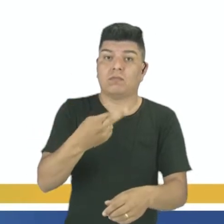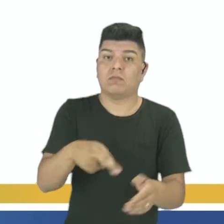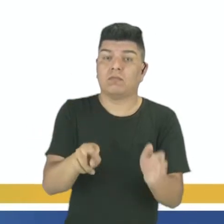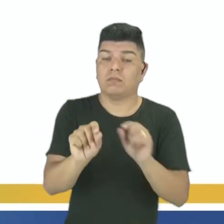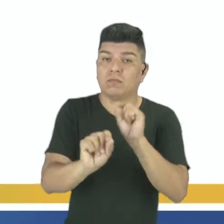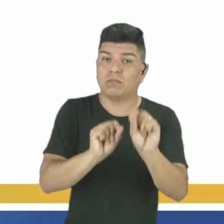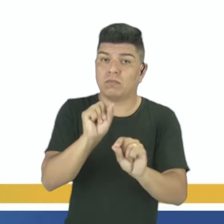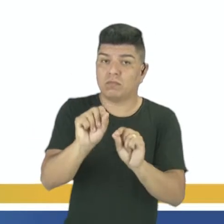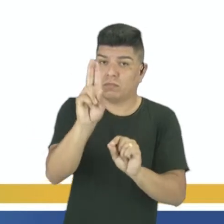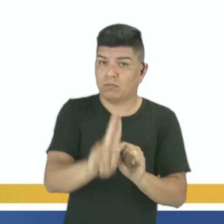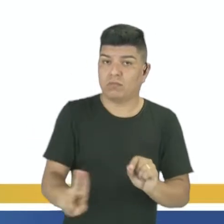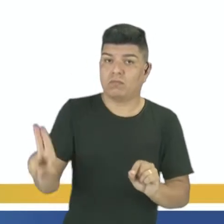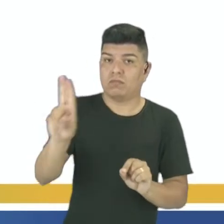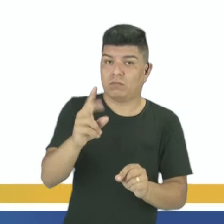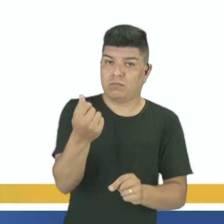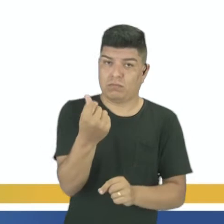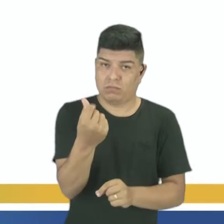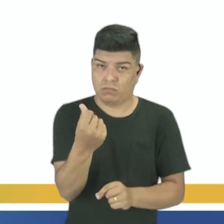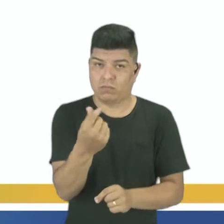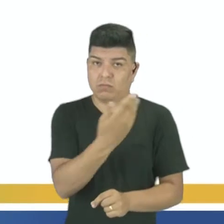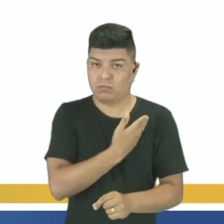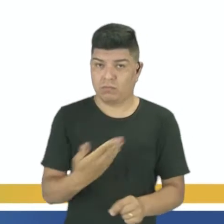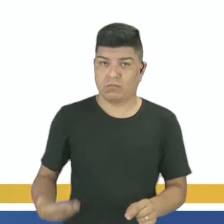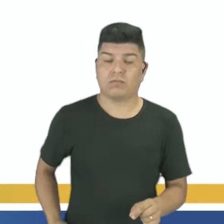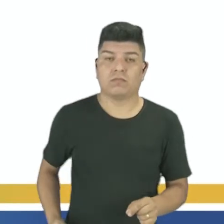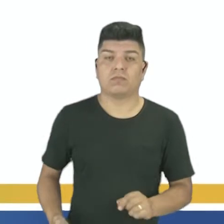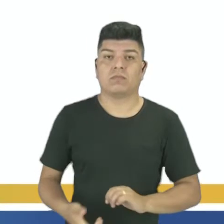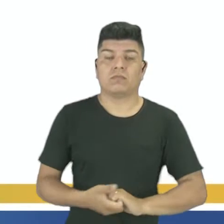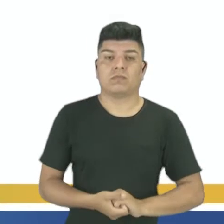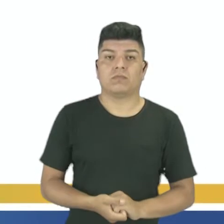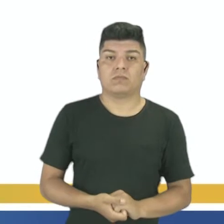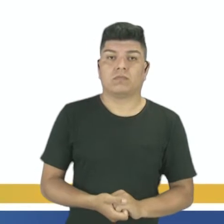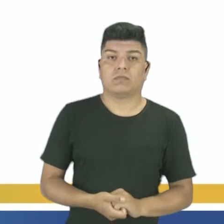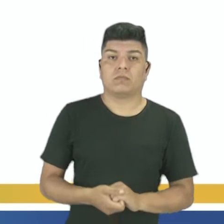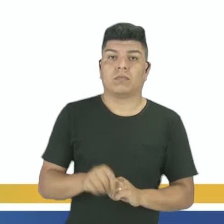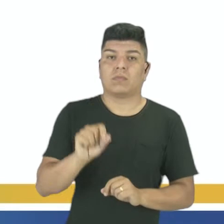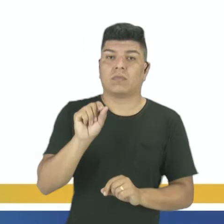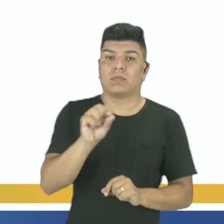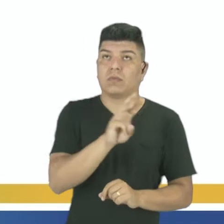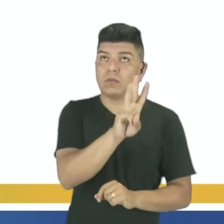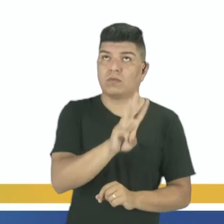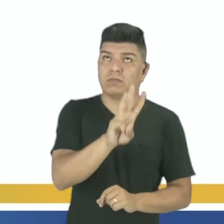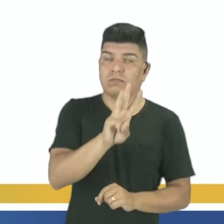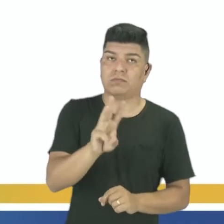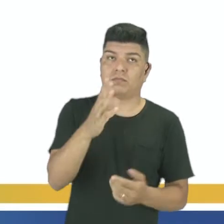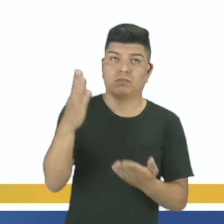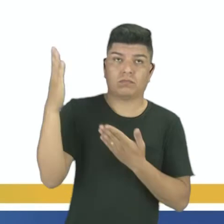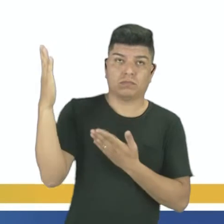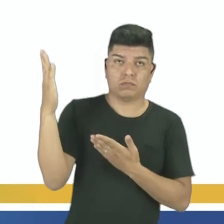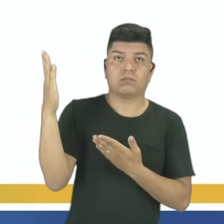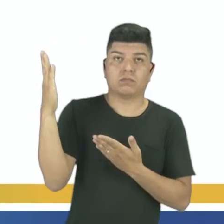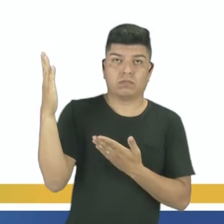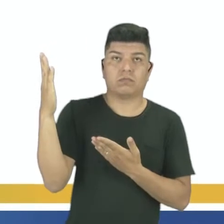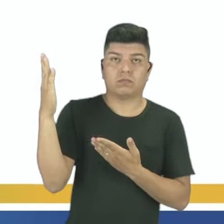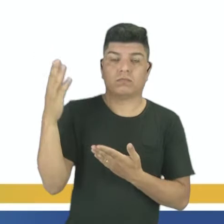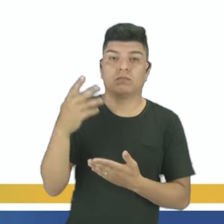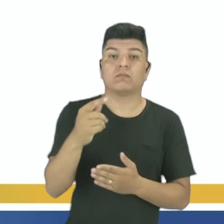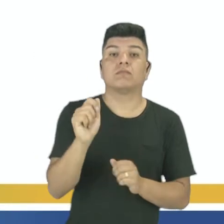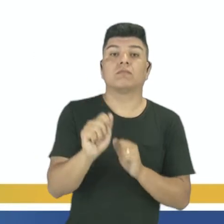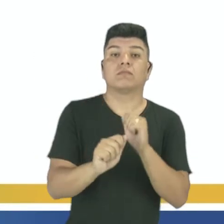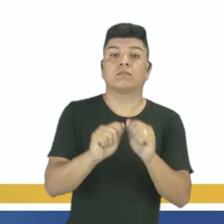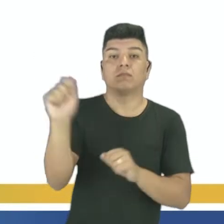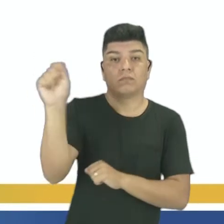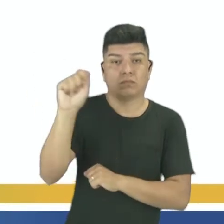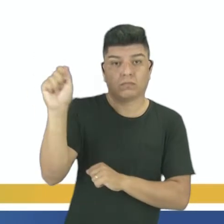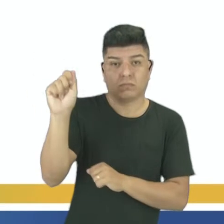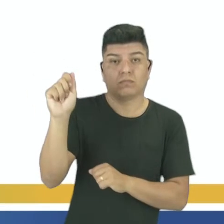públicos. Para a integrante do CGI.br, é da Proteste, Associação de